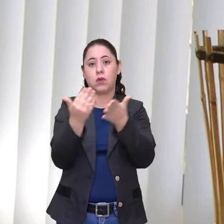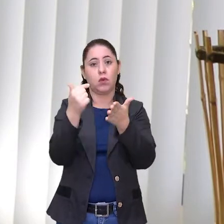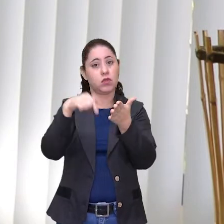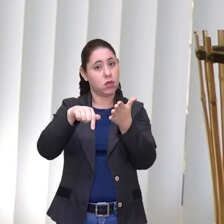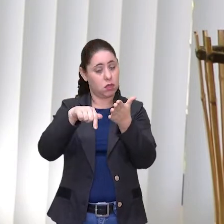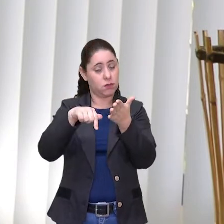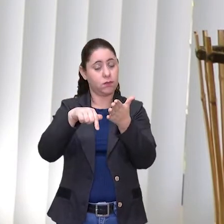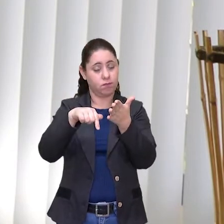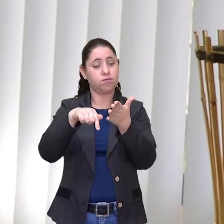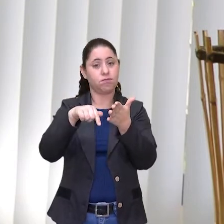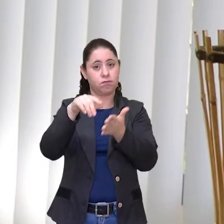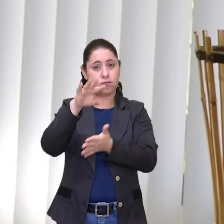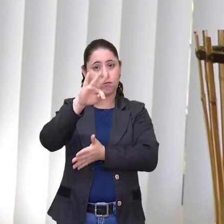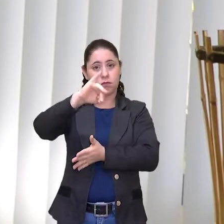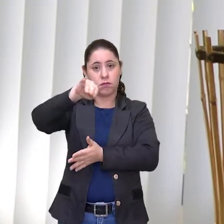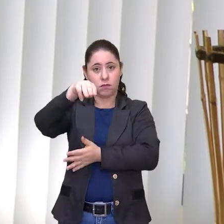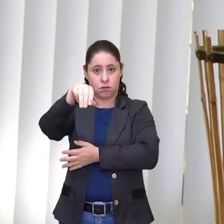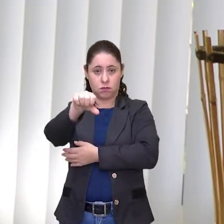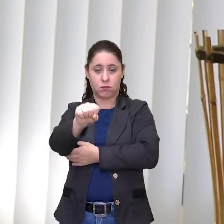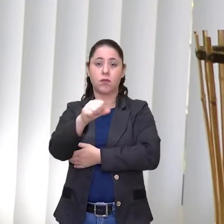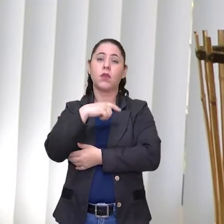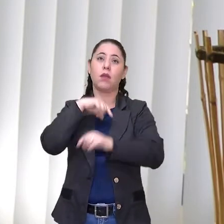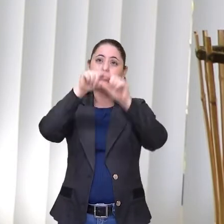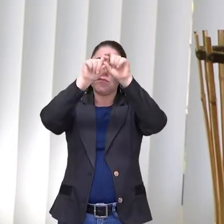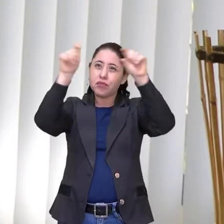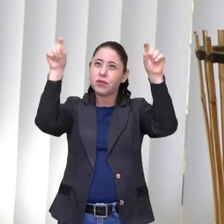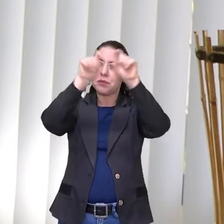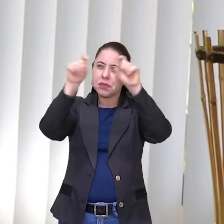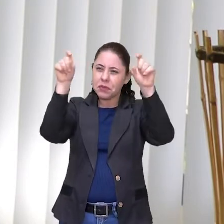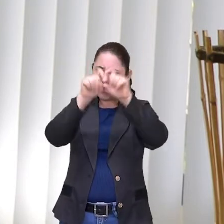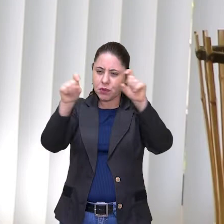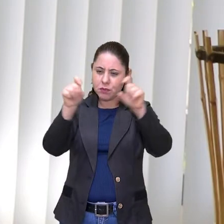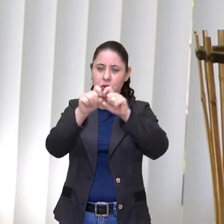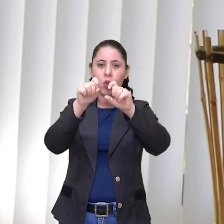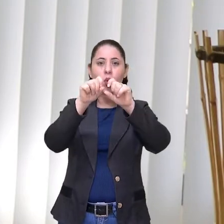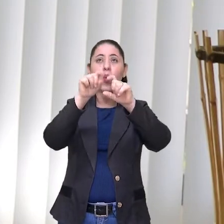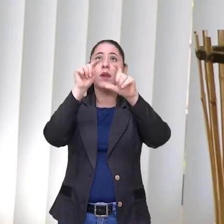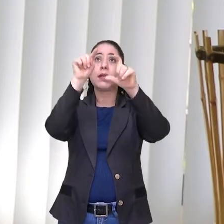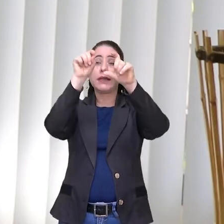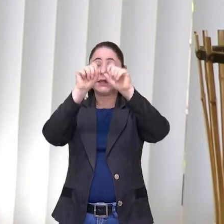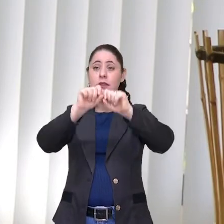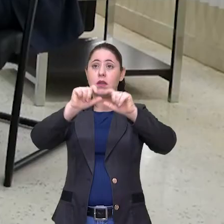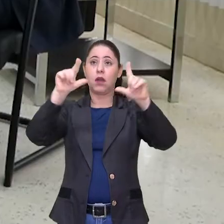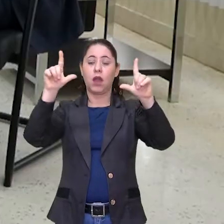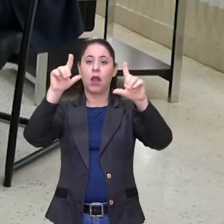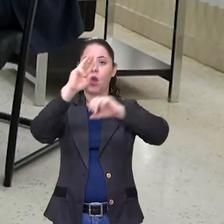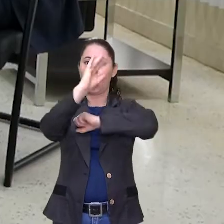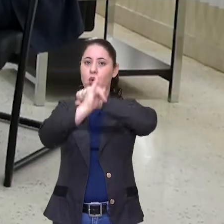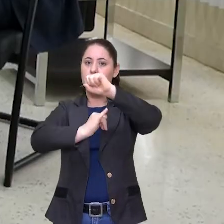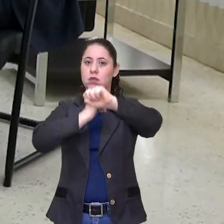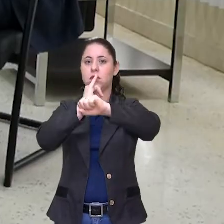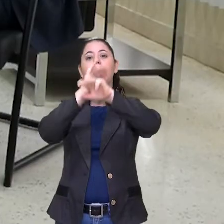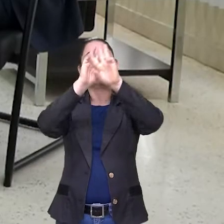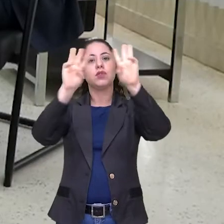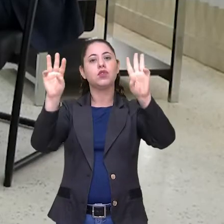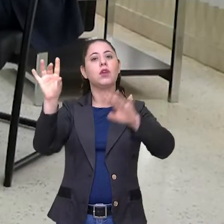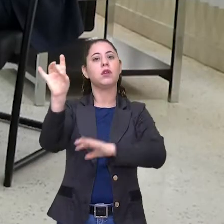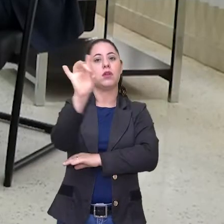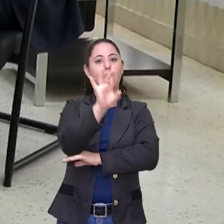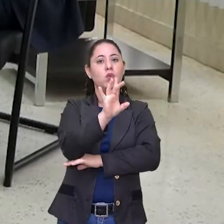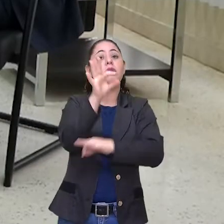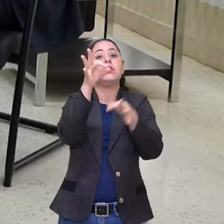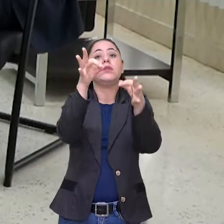hoje credenciados no nosso tribunal, e lá tem o endereço do site de cada um deles. Então lá é possível